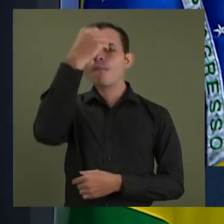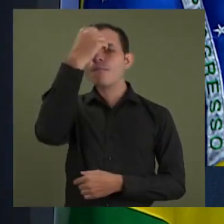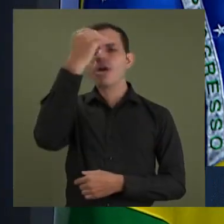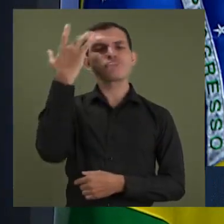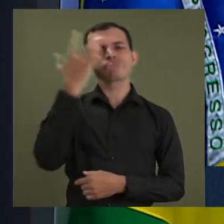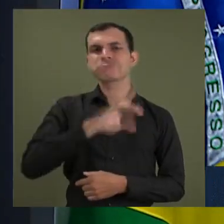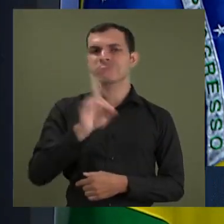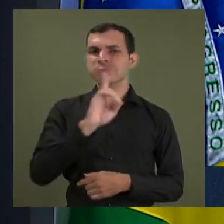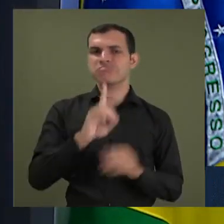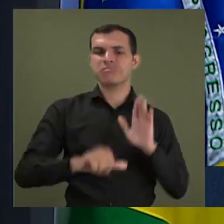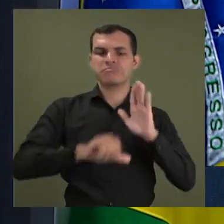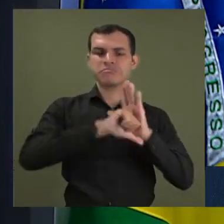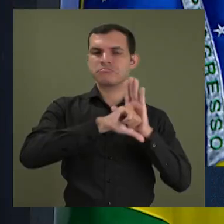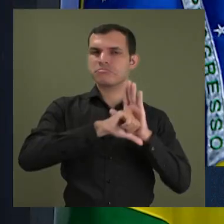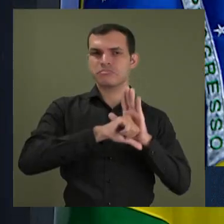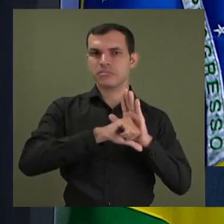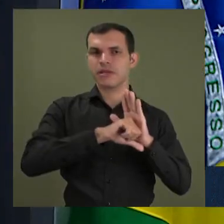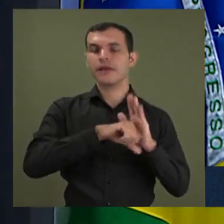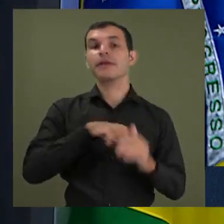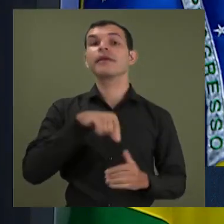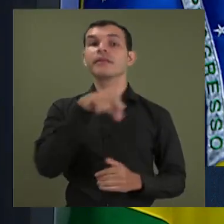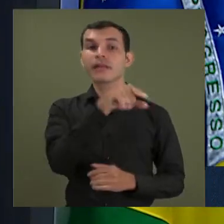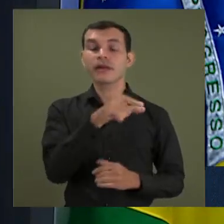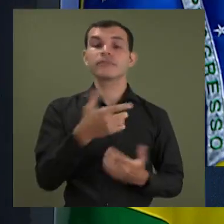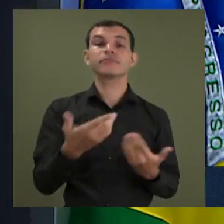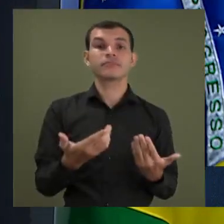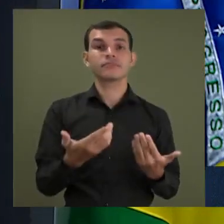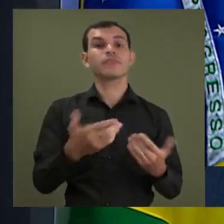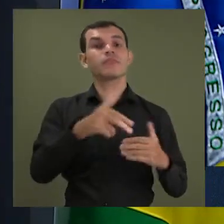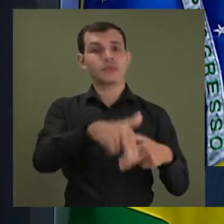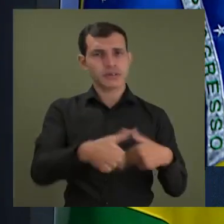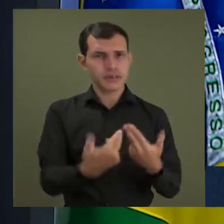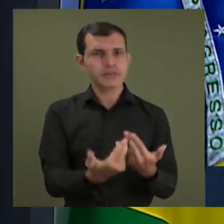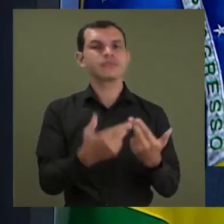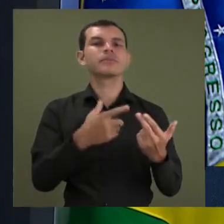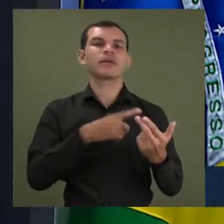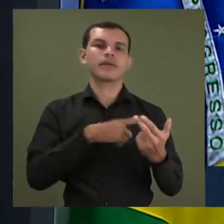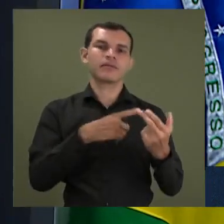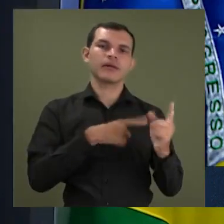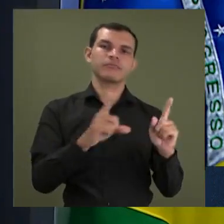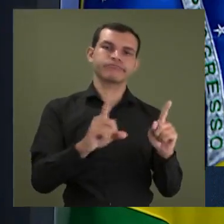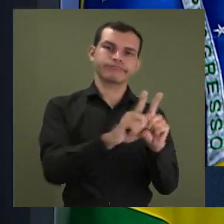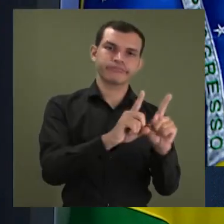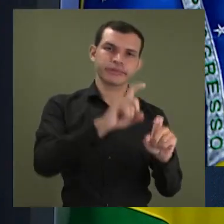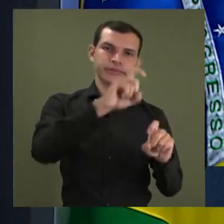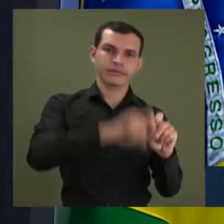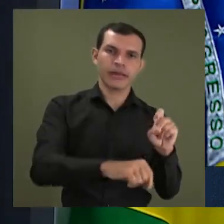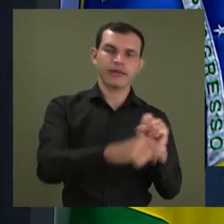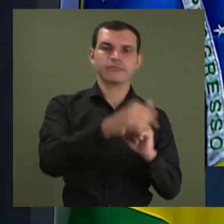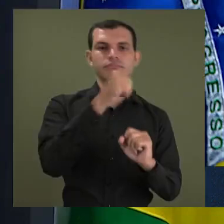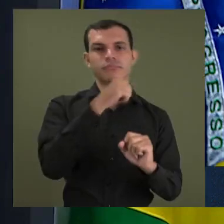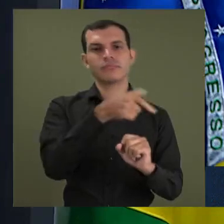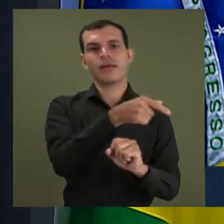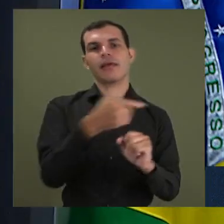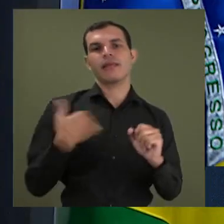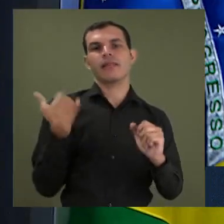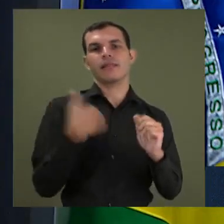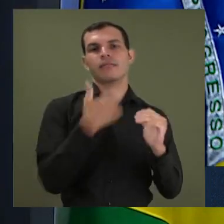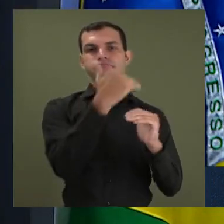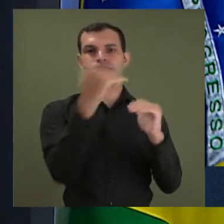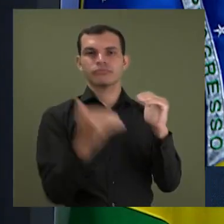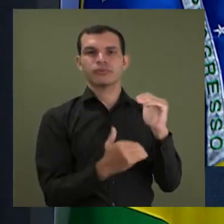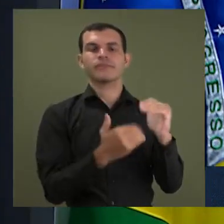ato ilegal e, de fato, quis constituir uma família com a menor. E que o caso tratou-se de uma